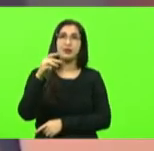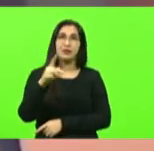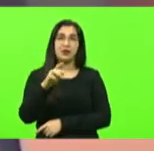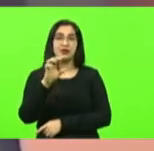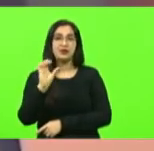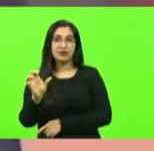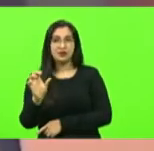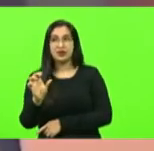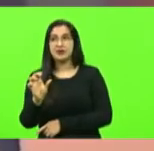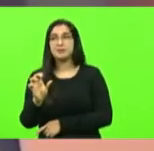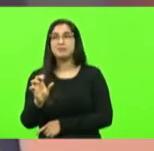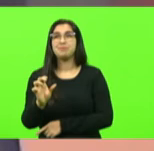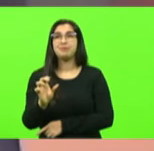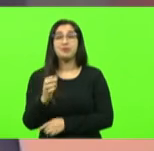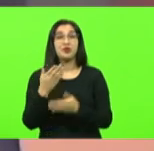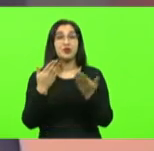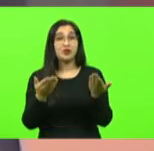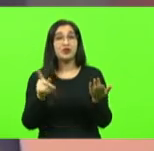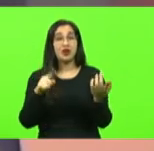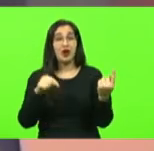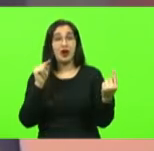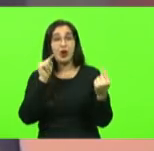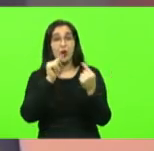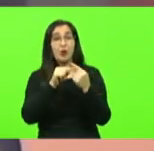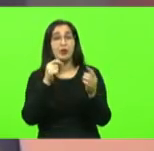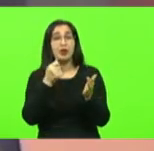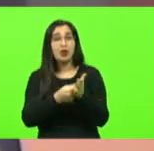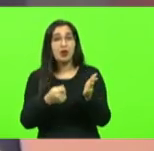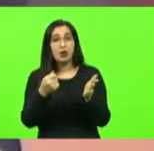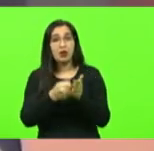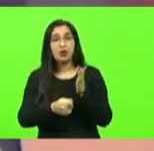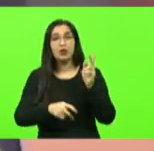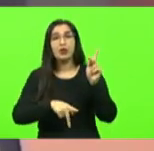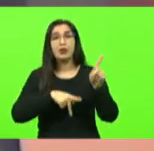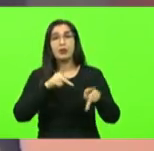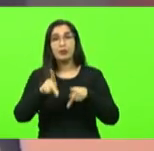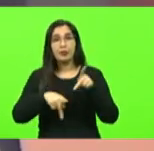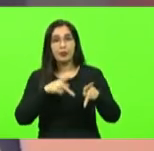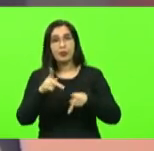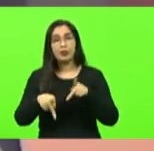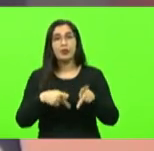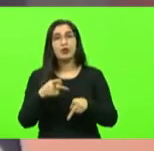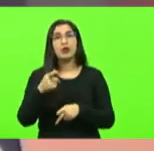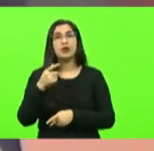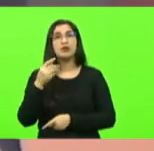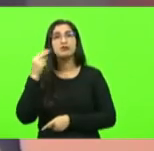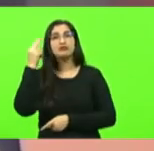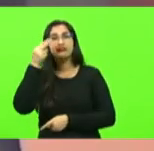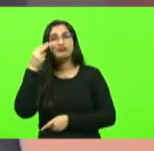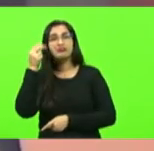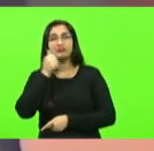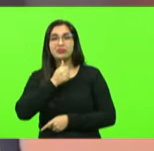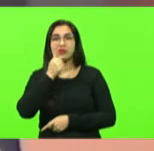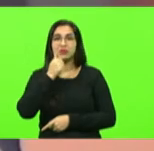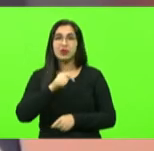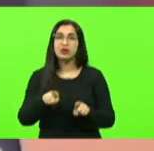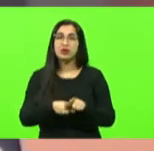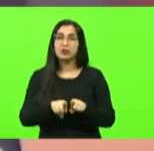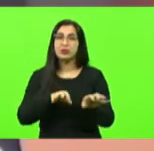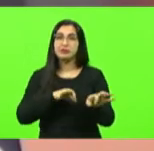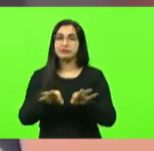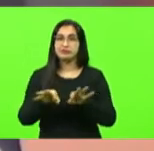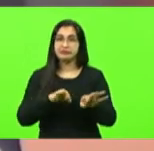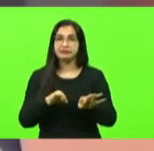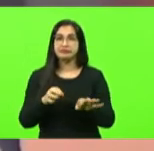é o retrato também da luta popular, dos sonhos das mulheres e da organização. Leve sempre o